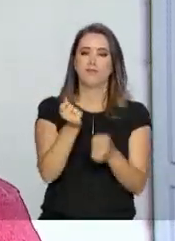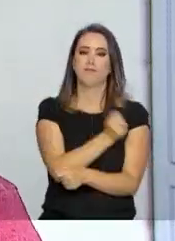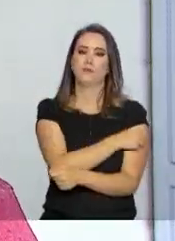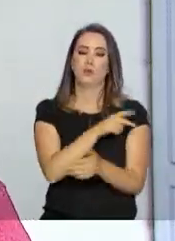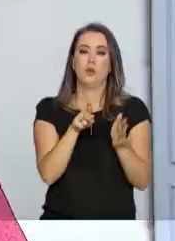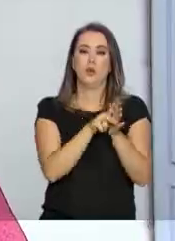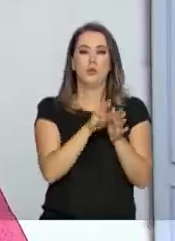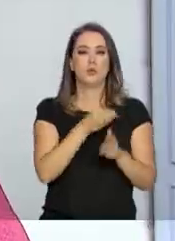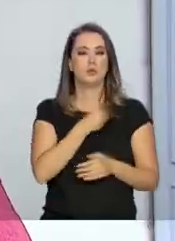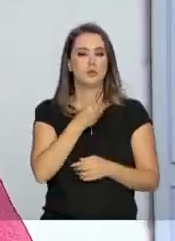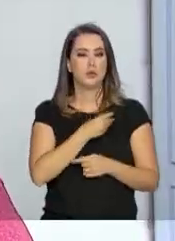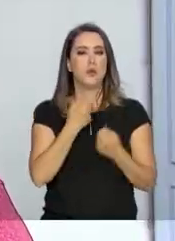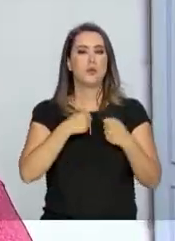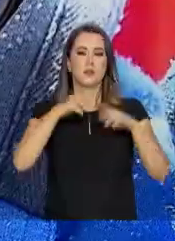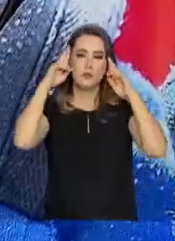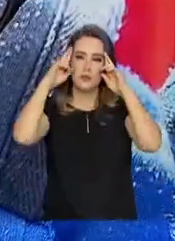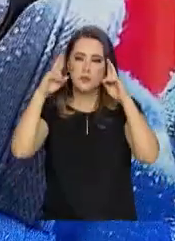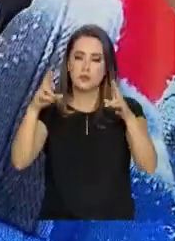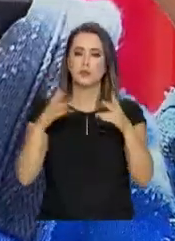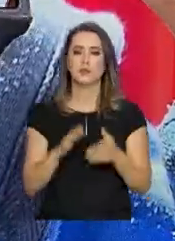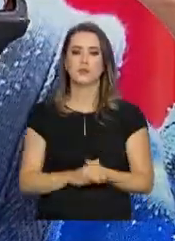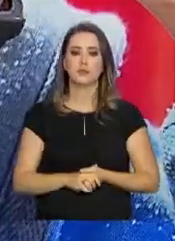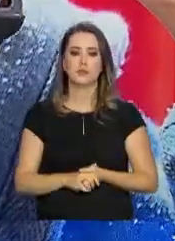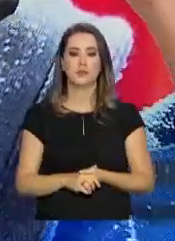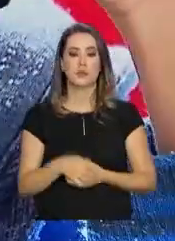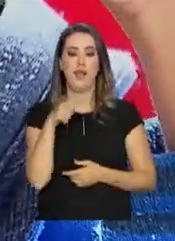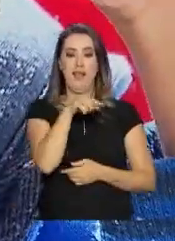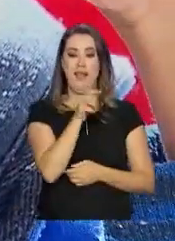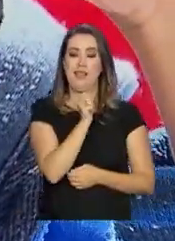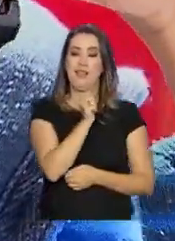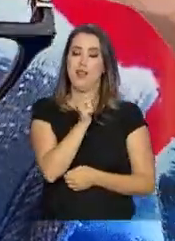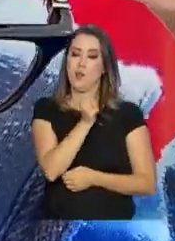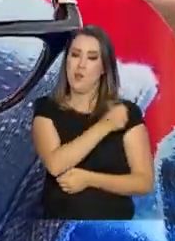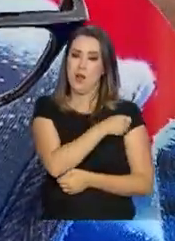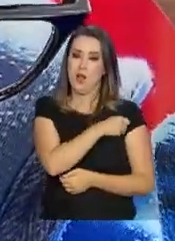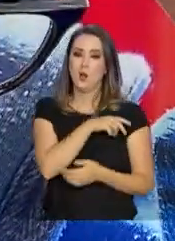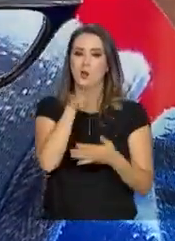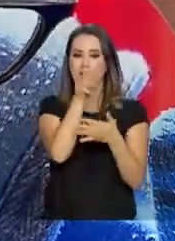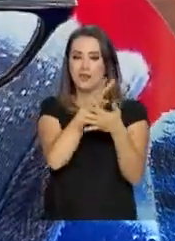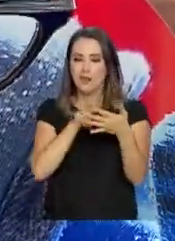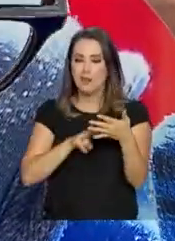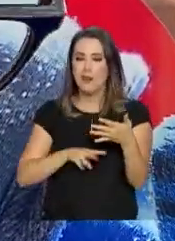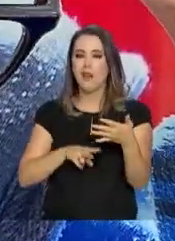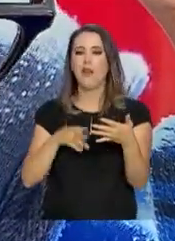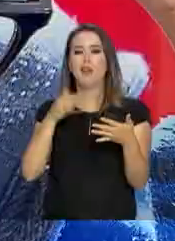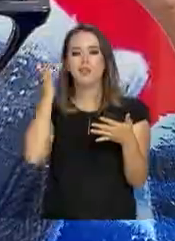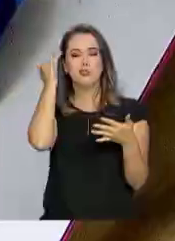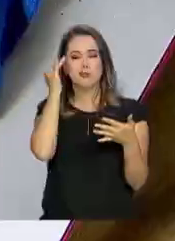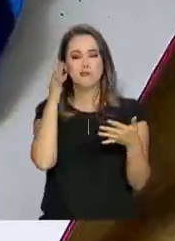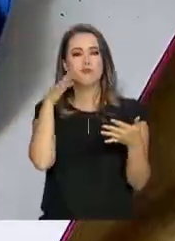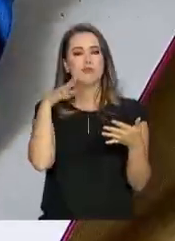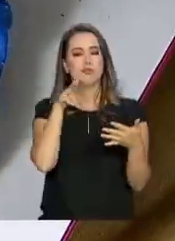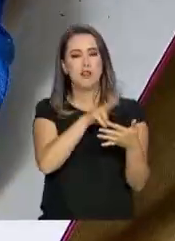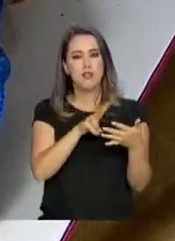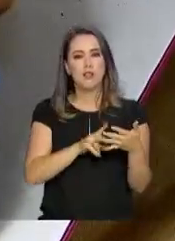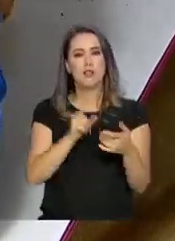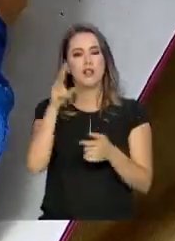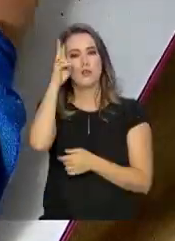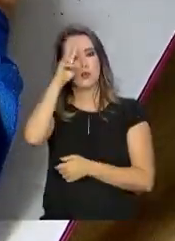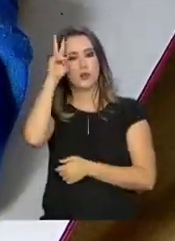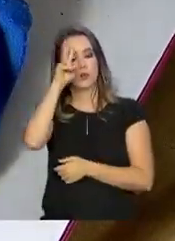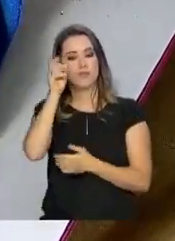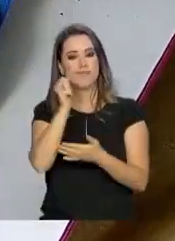e é preciso respeitar isso só quero estar esta opção